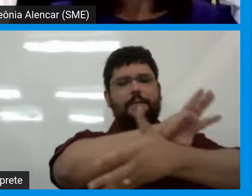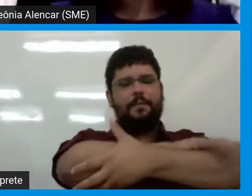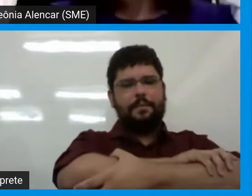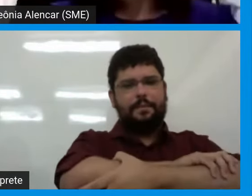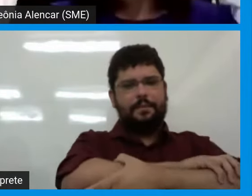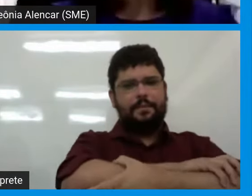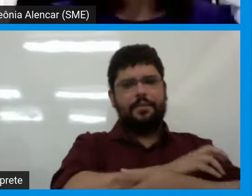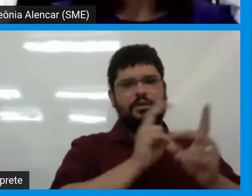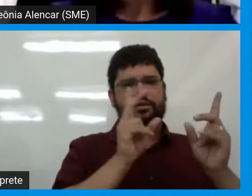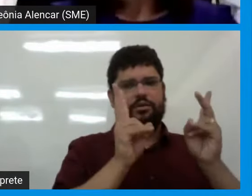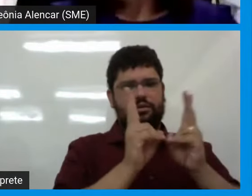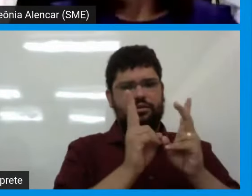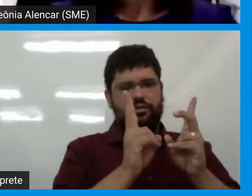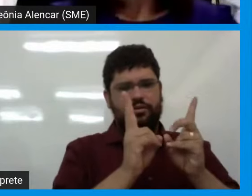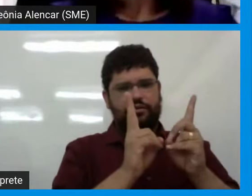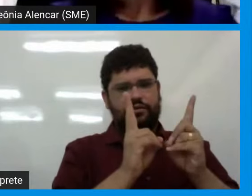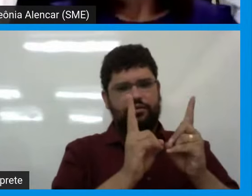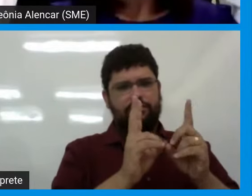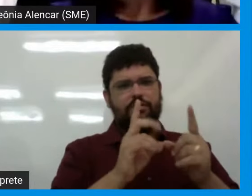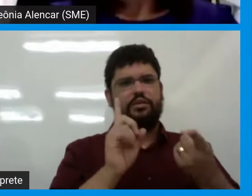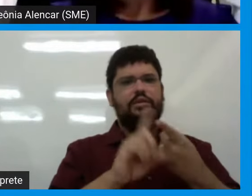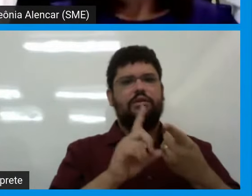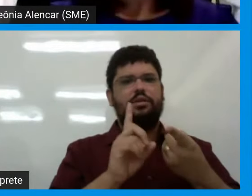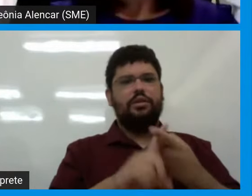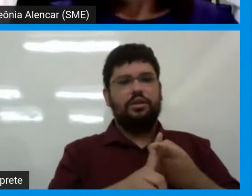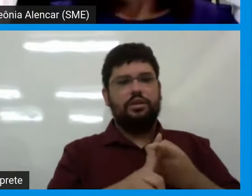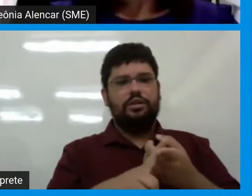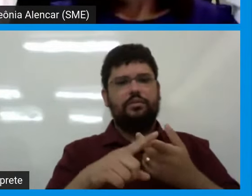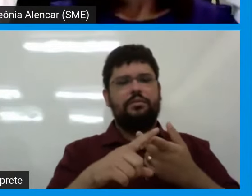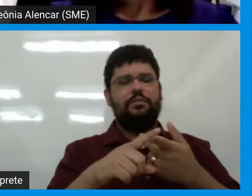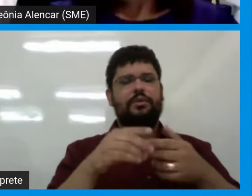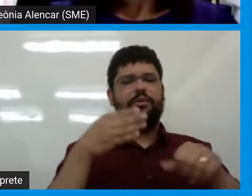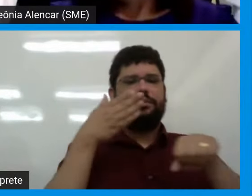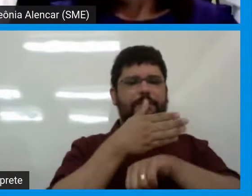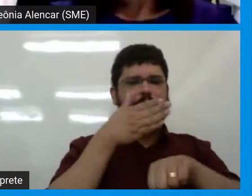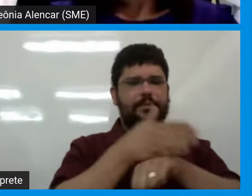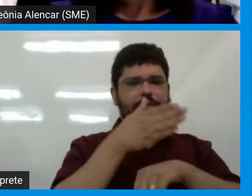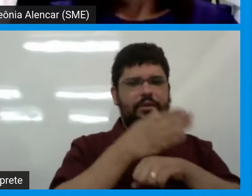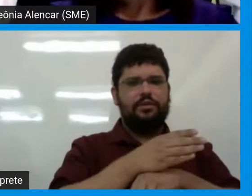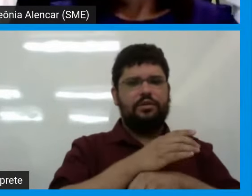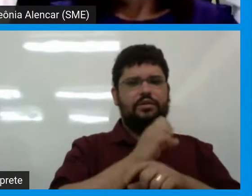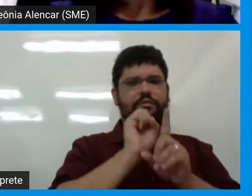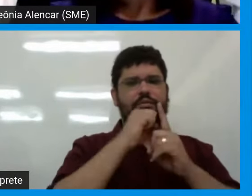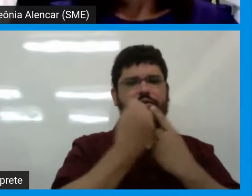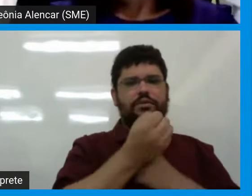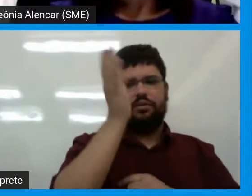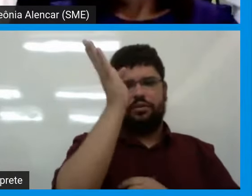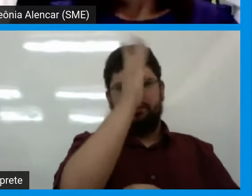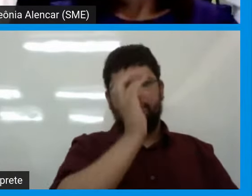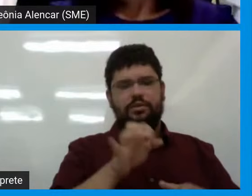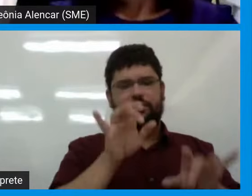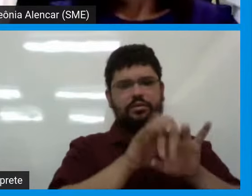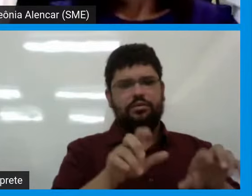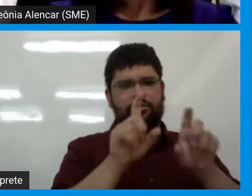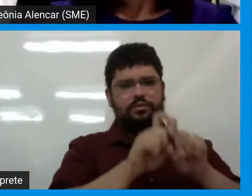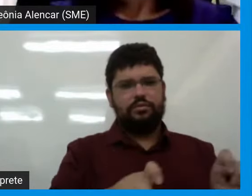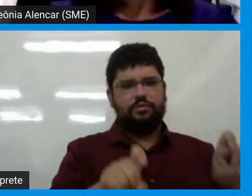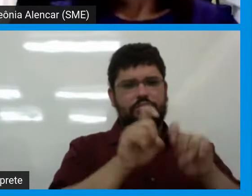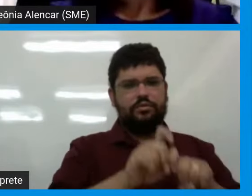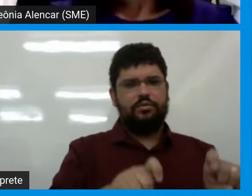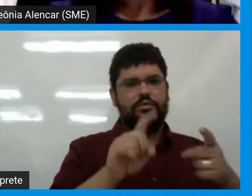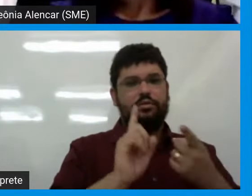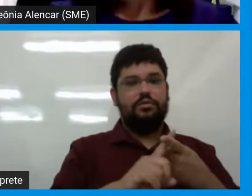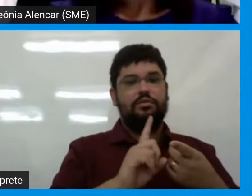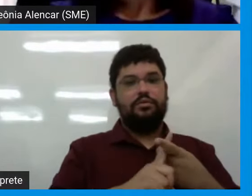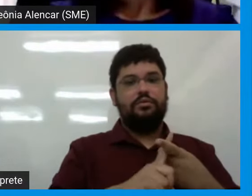da Diretoria Nacional da Sociedade Brasileira de Computação. Diretor do Campus Avançado da UERN em